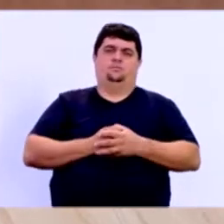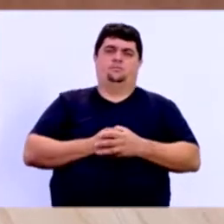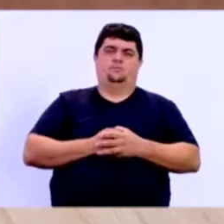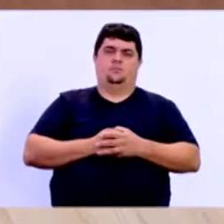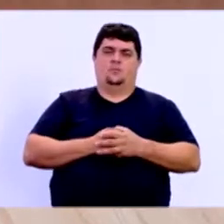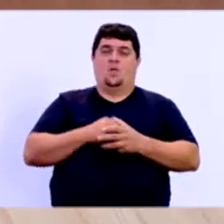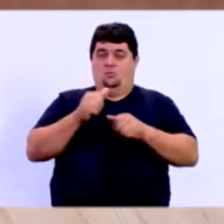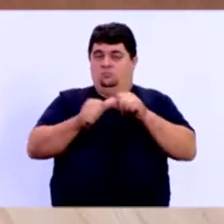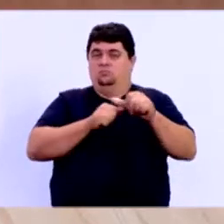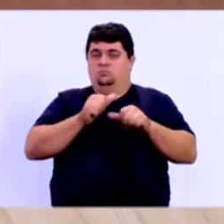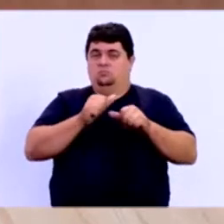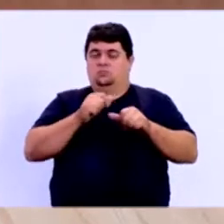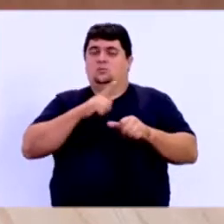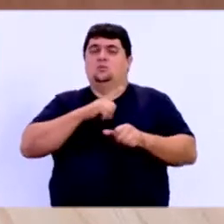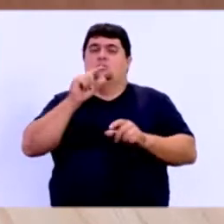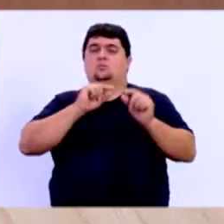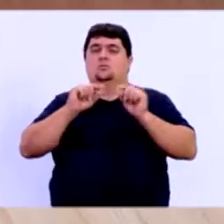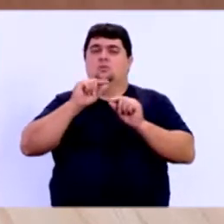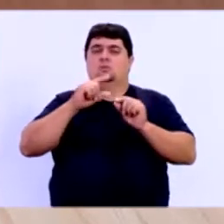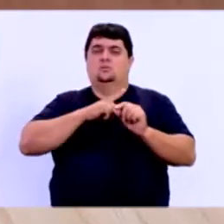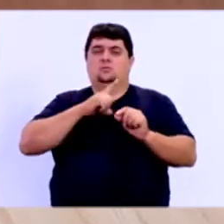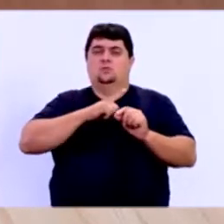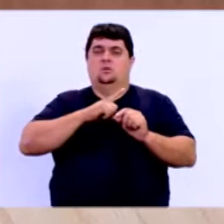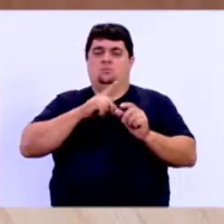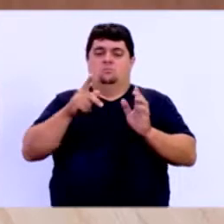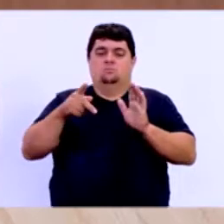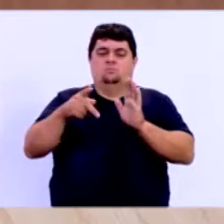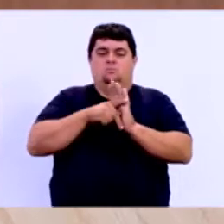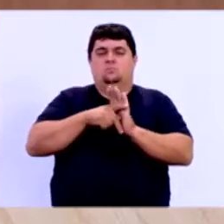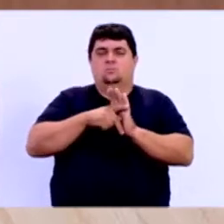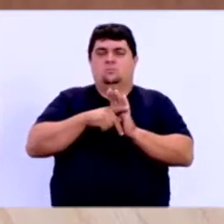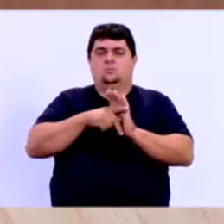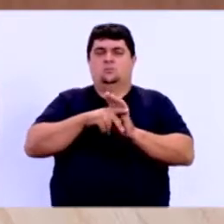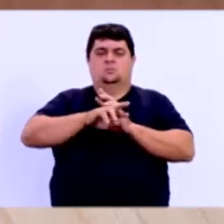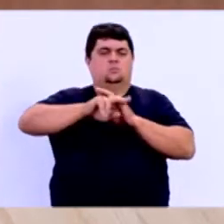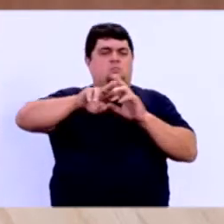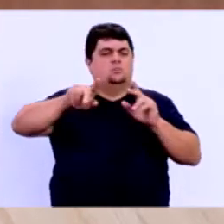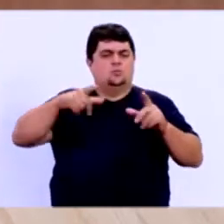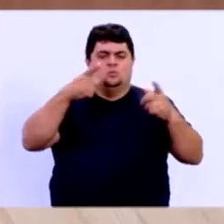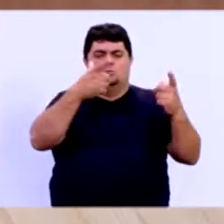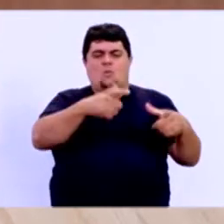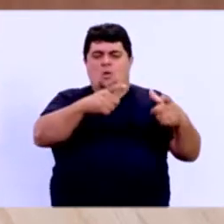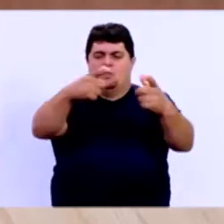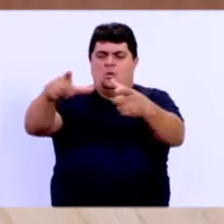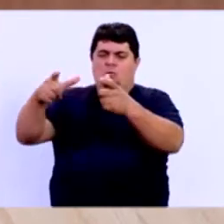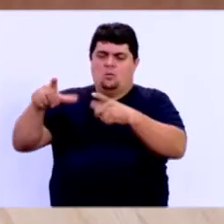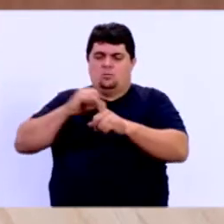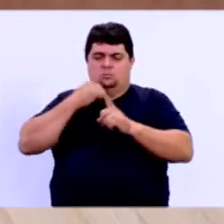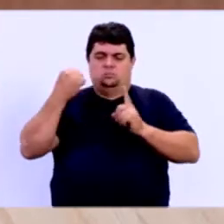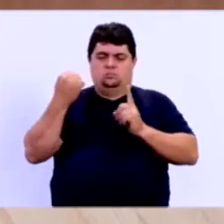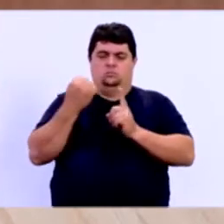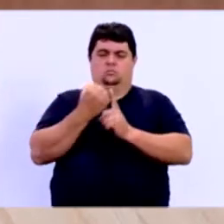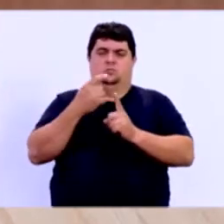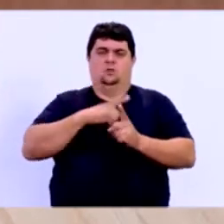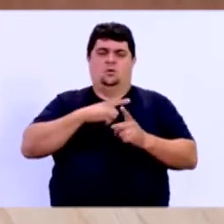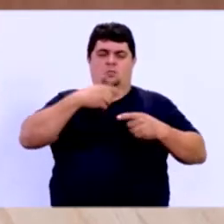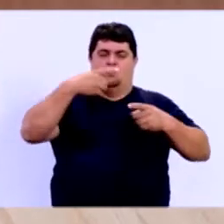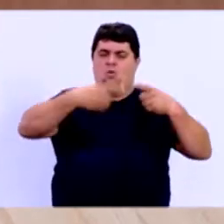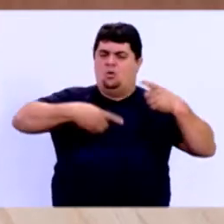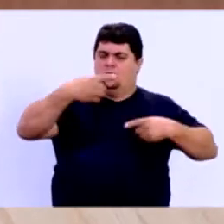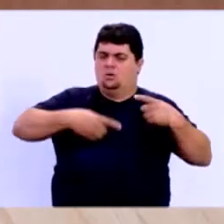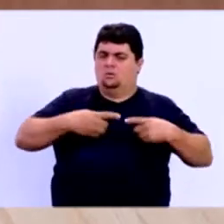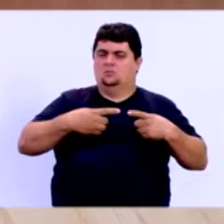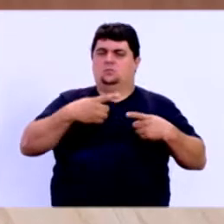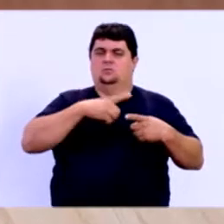Essas mudanças e essas transformações elas afetam vários setores da sociedade, afetam a política,